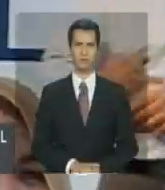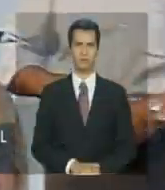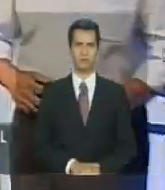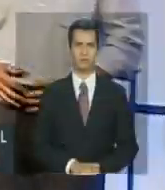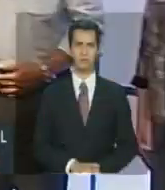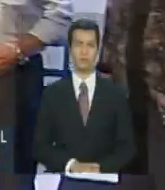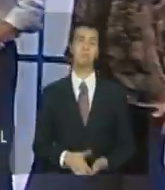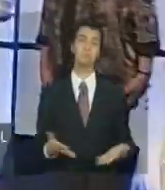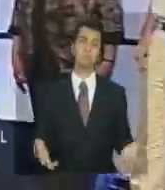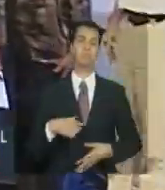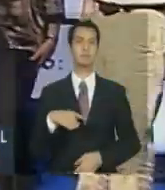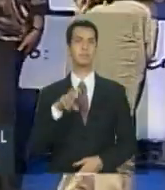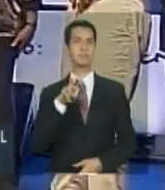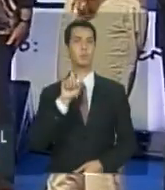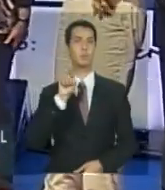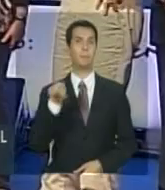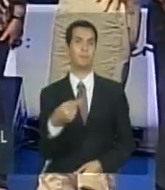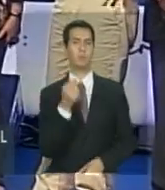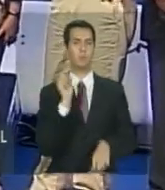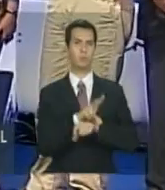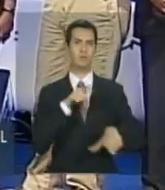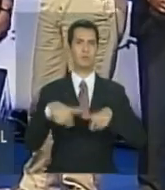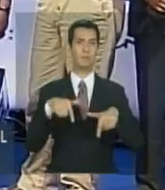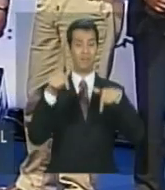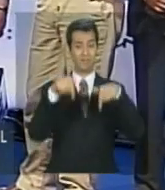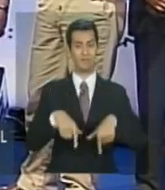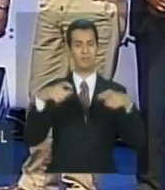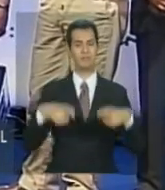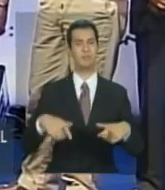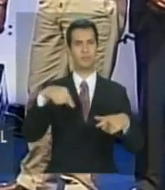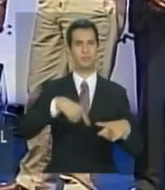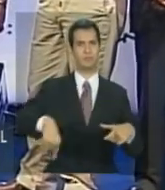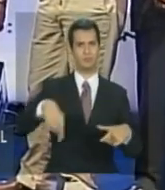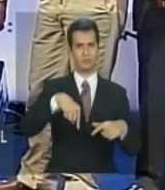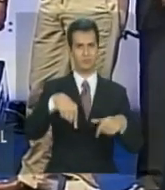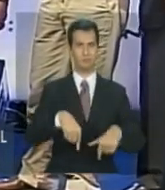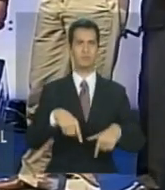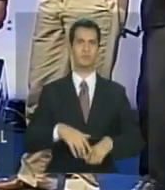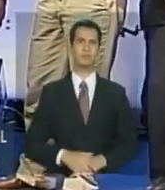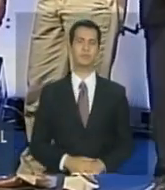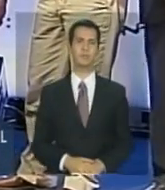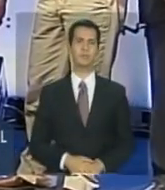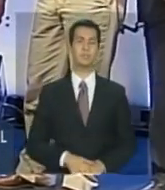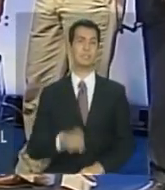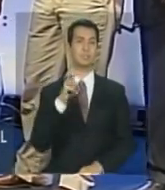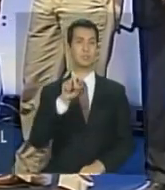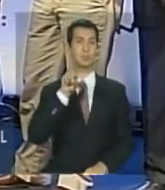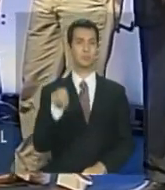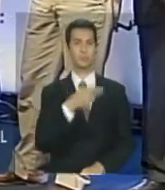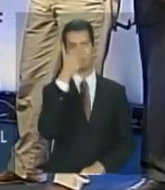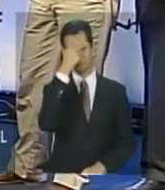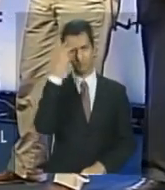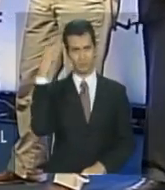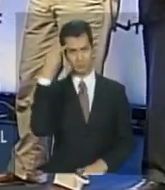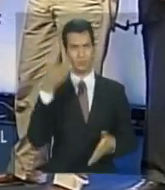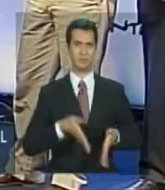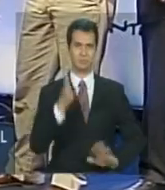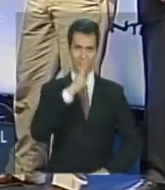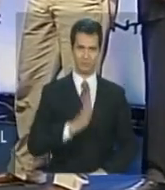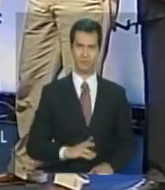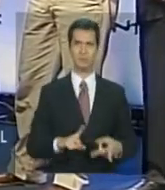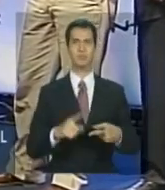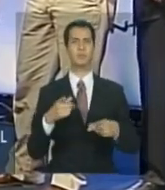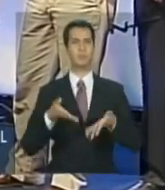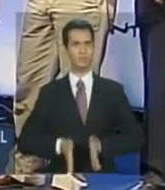Dos quais 5 mil, presidente, aqui nesse local. 5 mil brasileiros, cariocas,